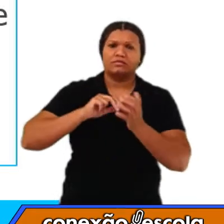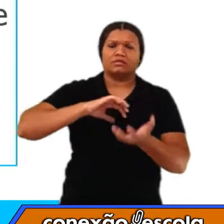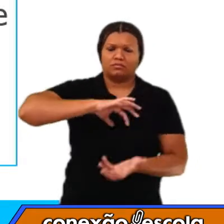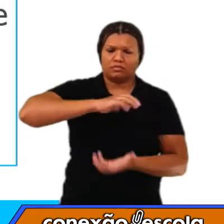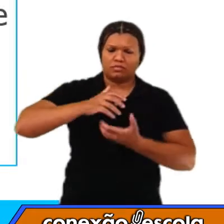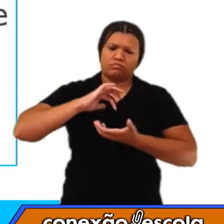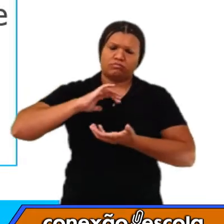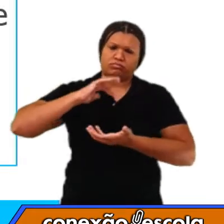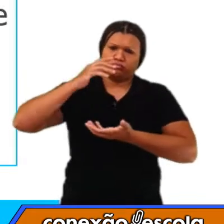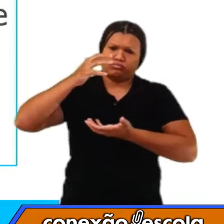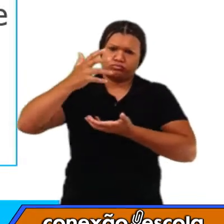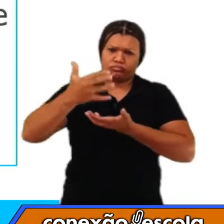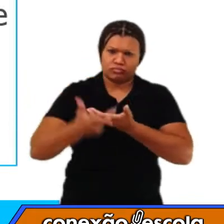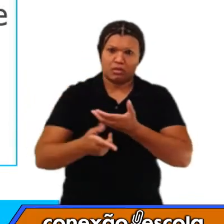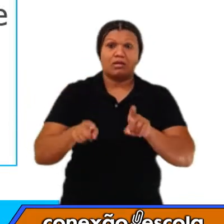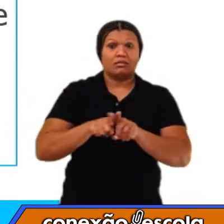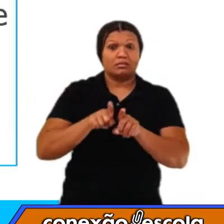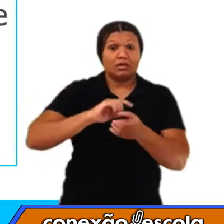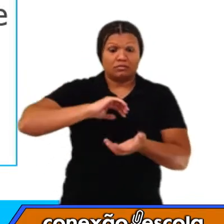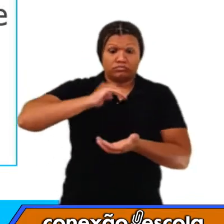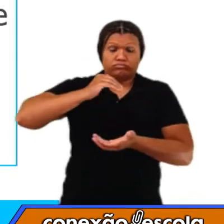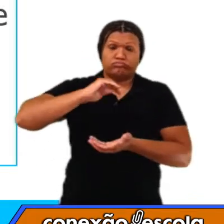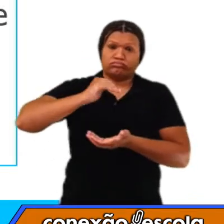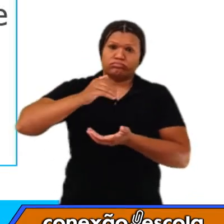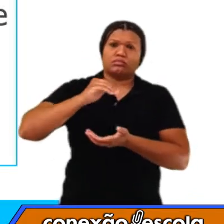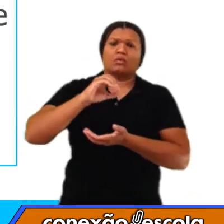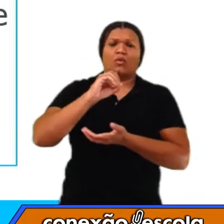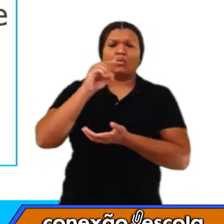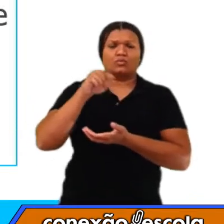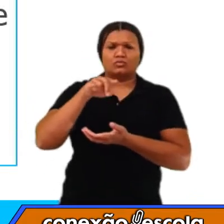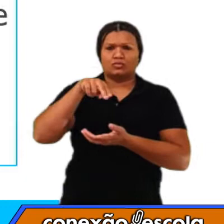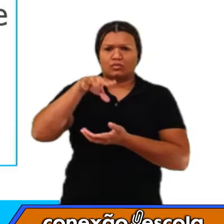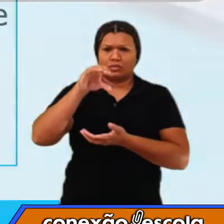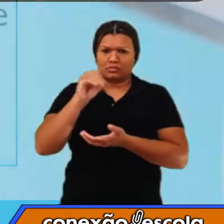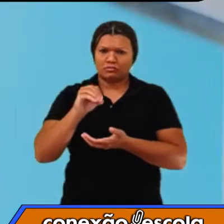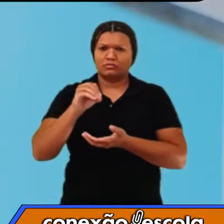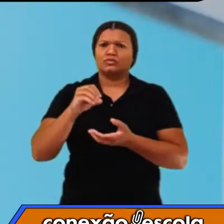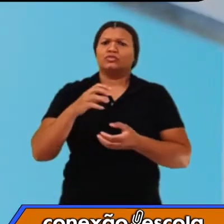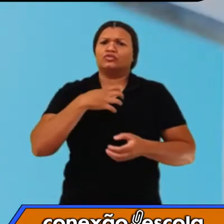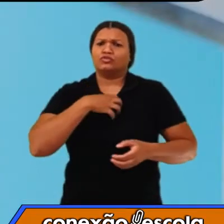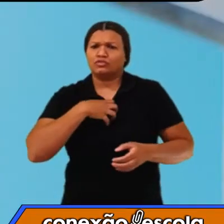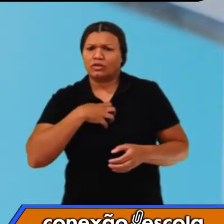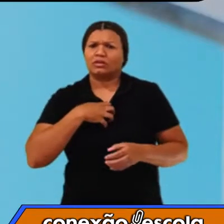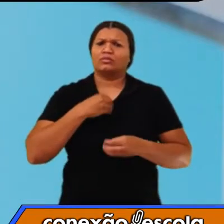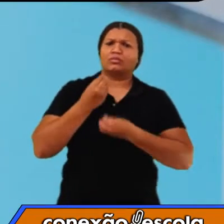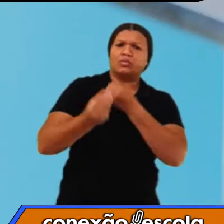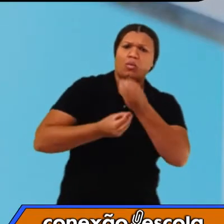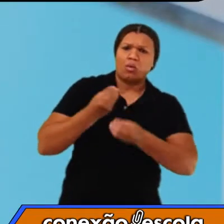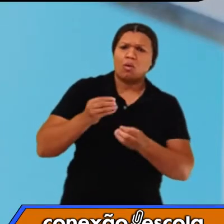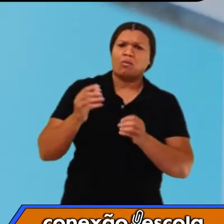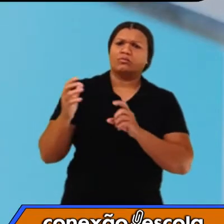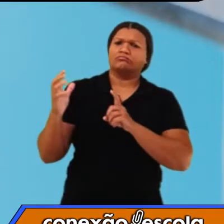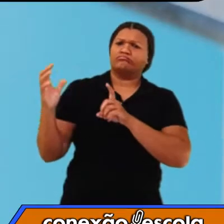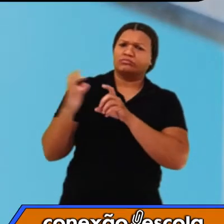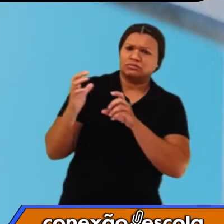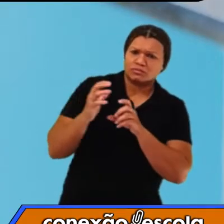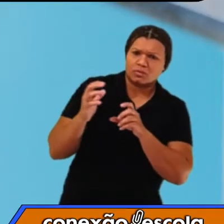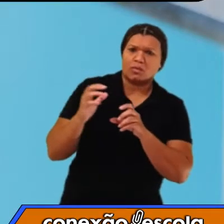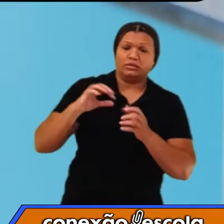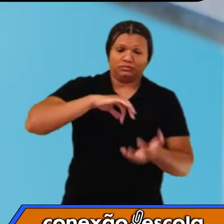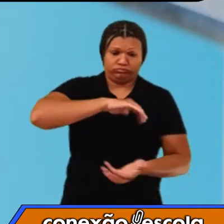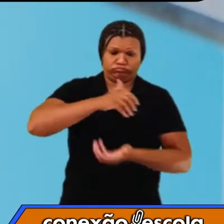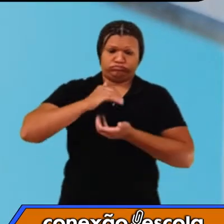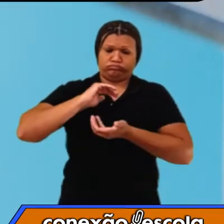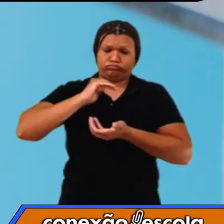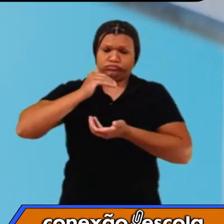ozônio, formação, função e consequências da degradação dessa camada para a vida